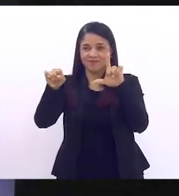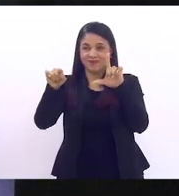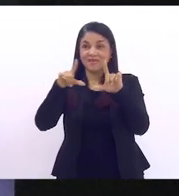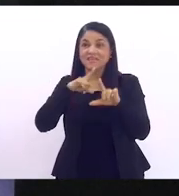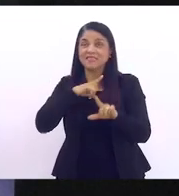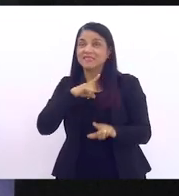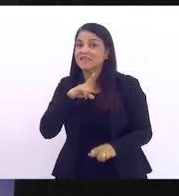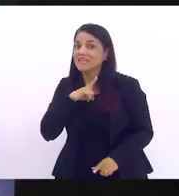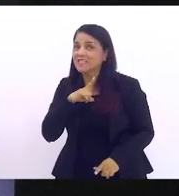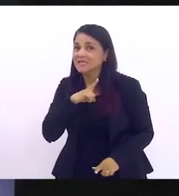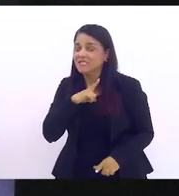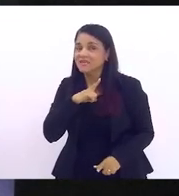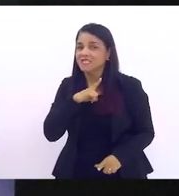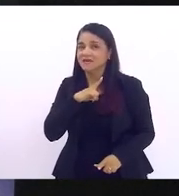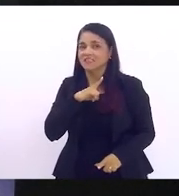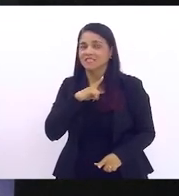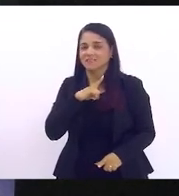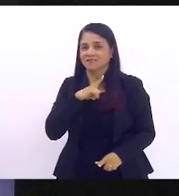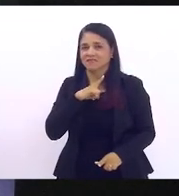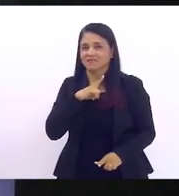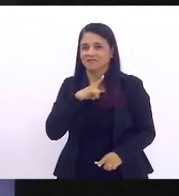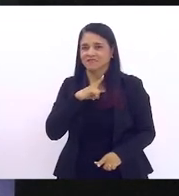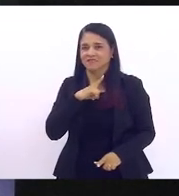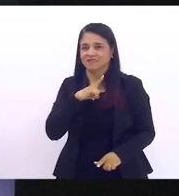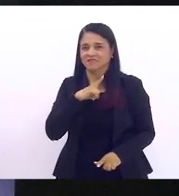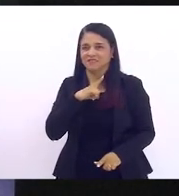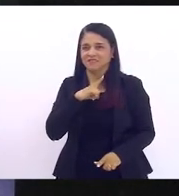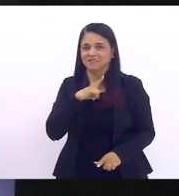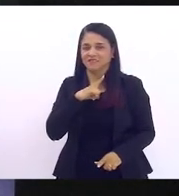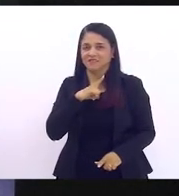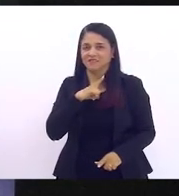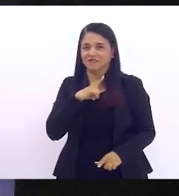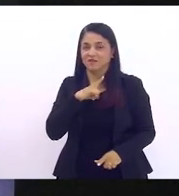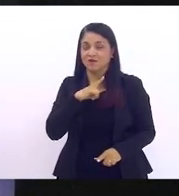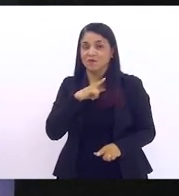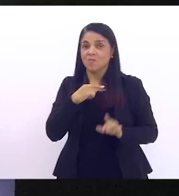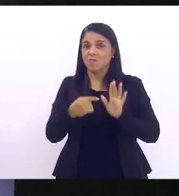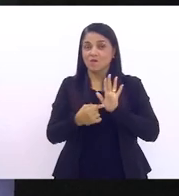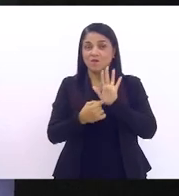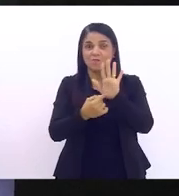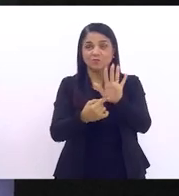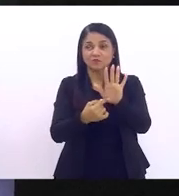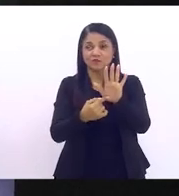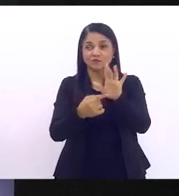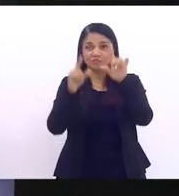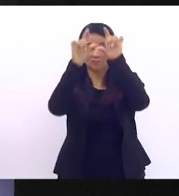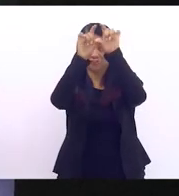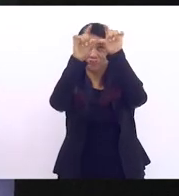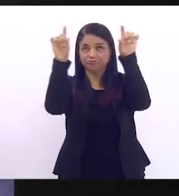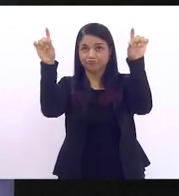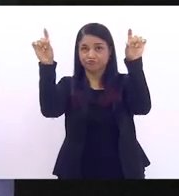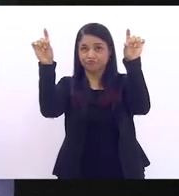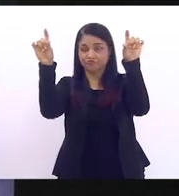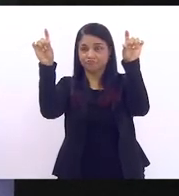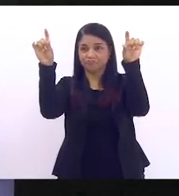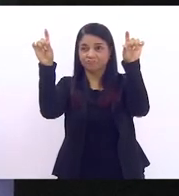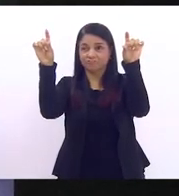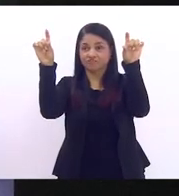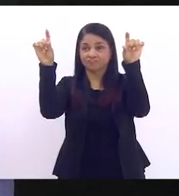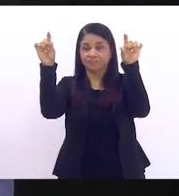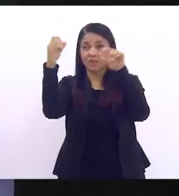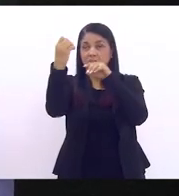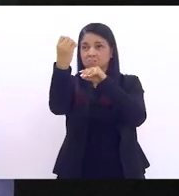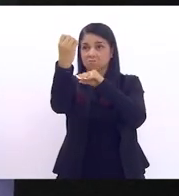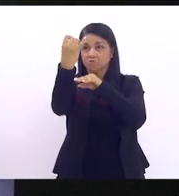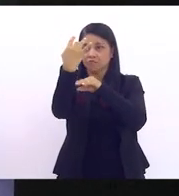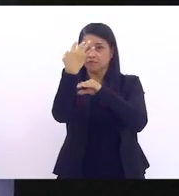teria também eh uma indicação no Pórtico que aquilo ali era um Pórtico